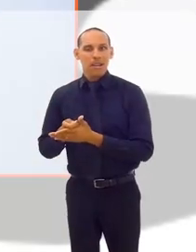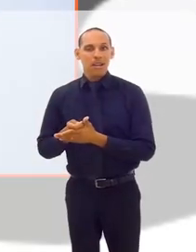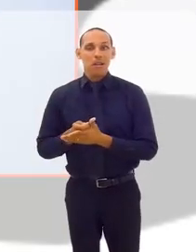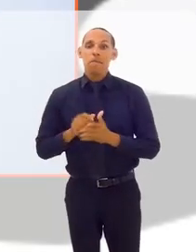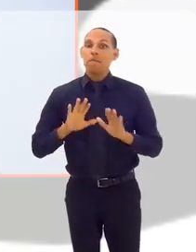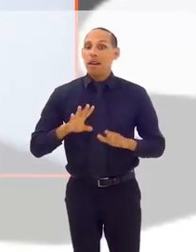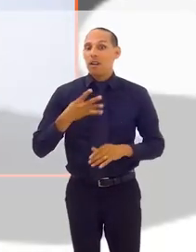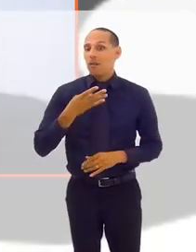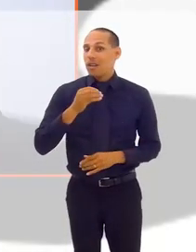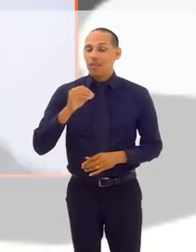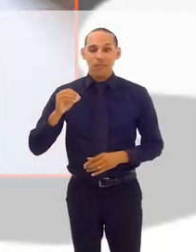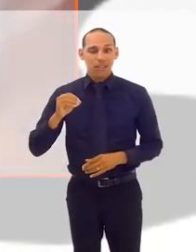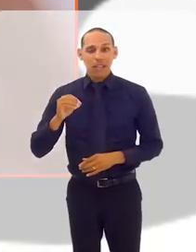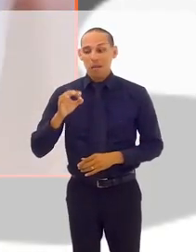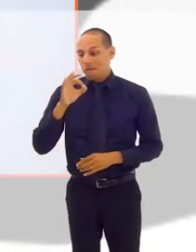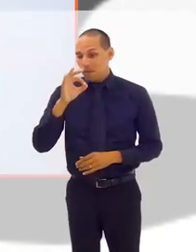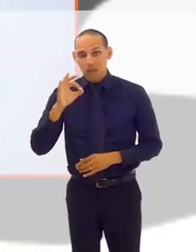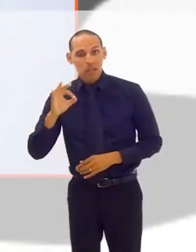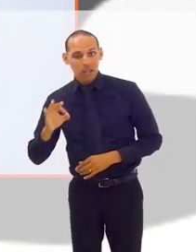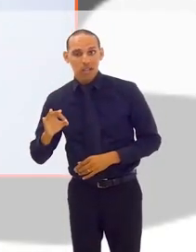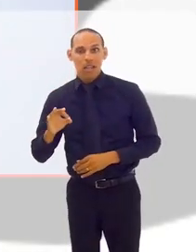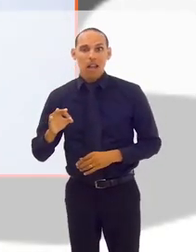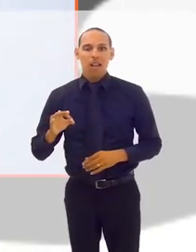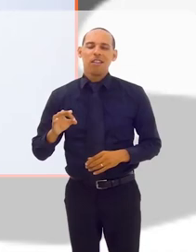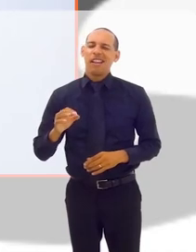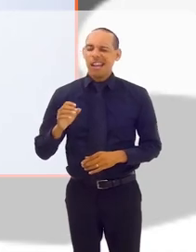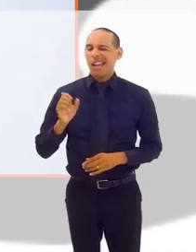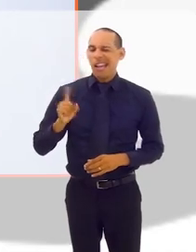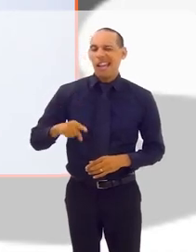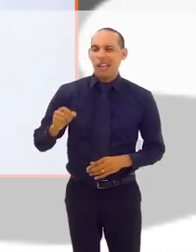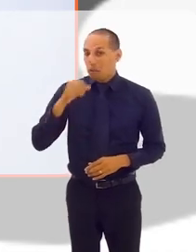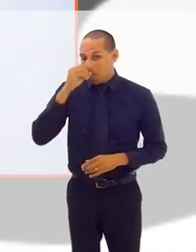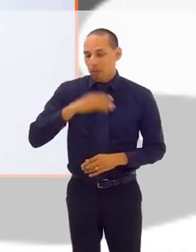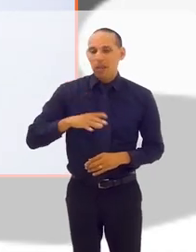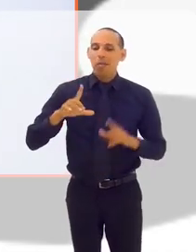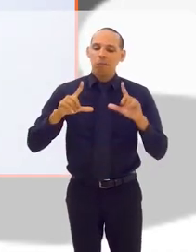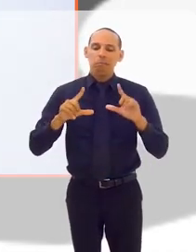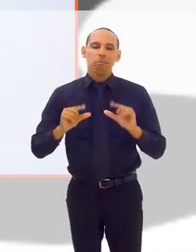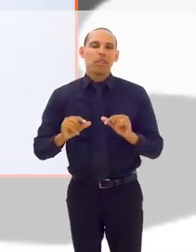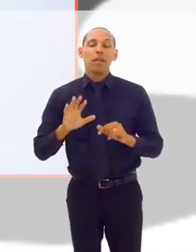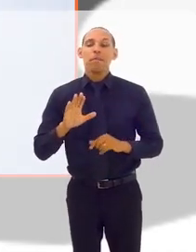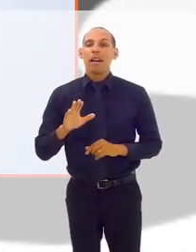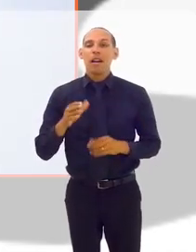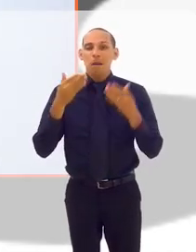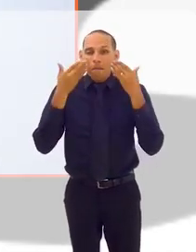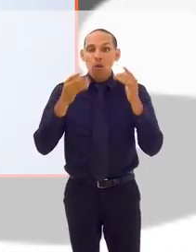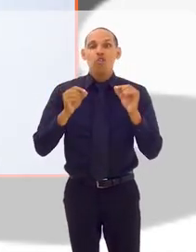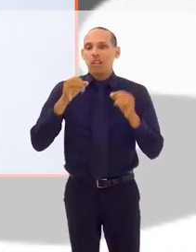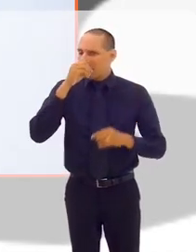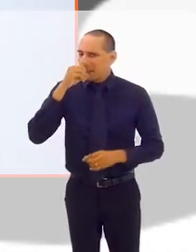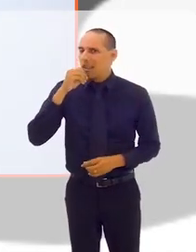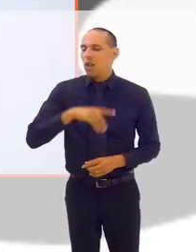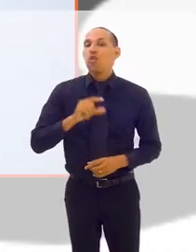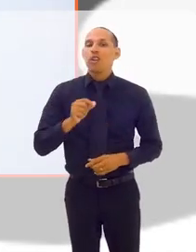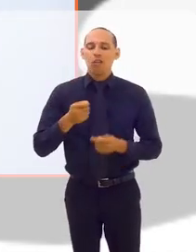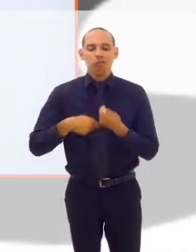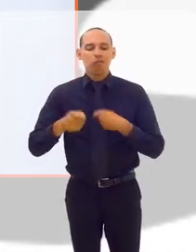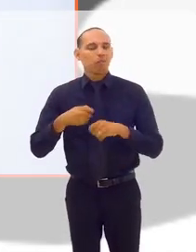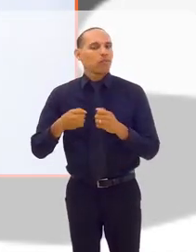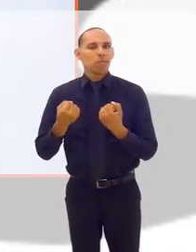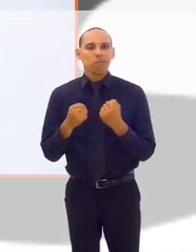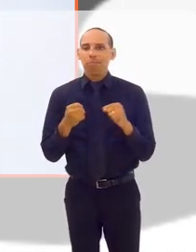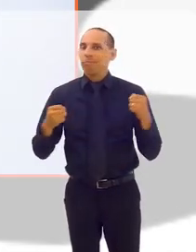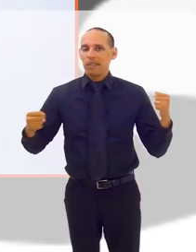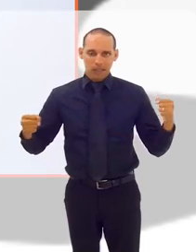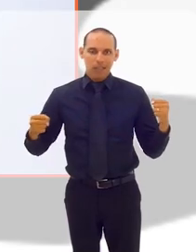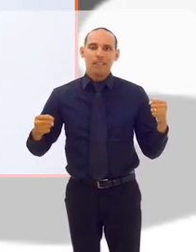diminuir esses quase 400 pontos percentuais, que é uma hipérbole, mas que não deixa de transmitir a ideia de exagero de